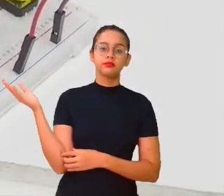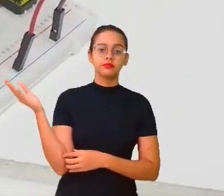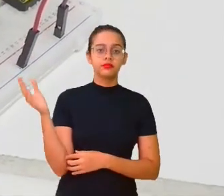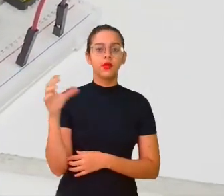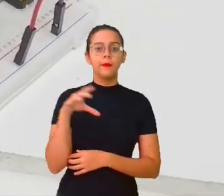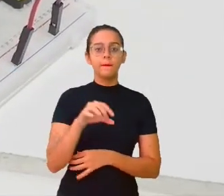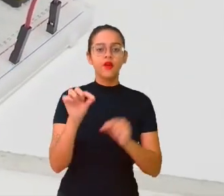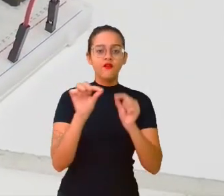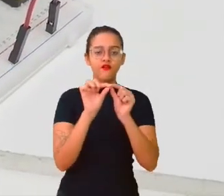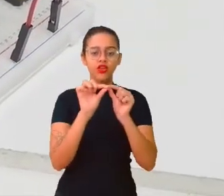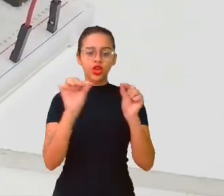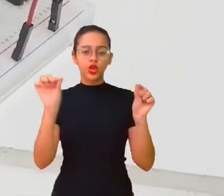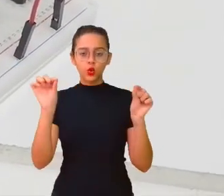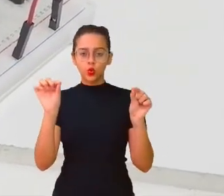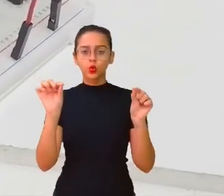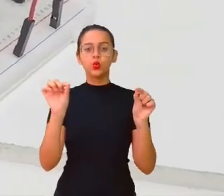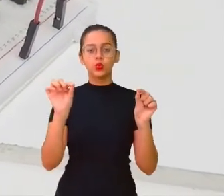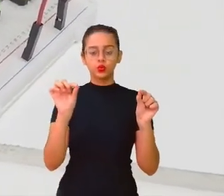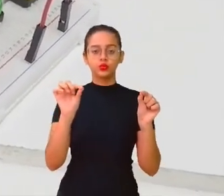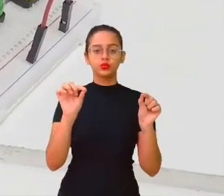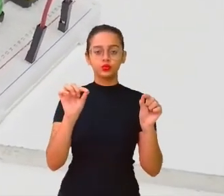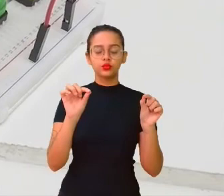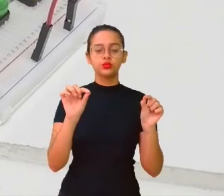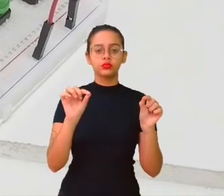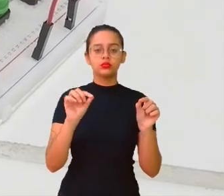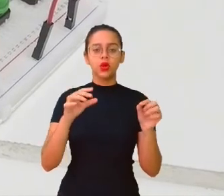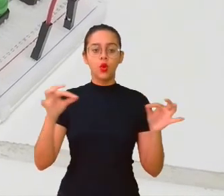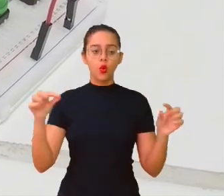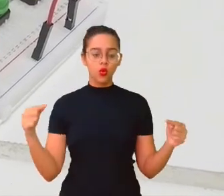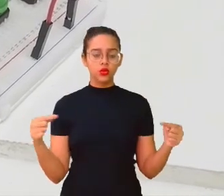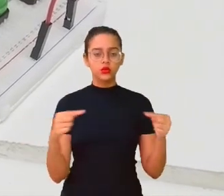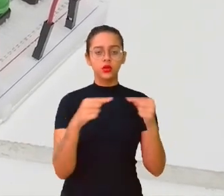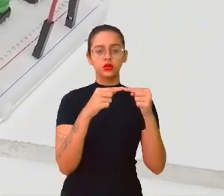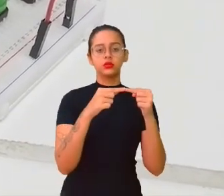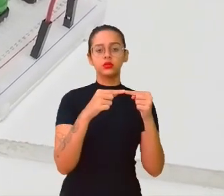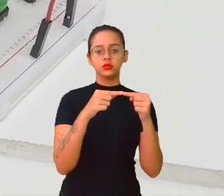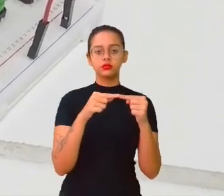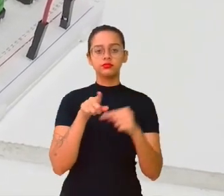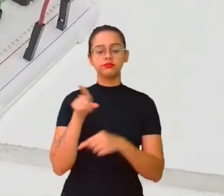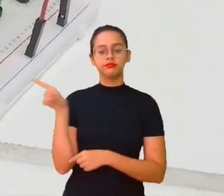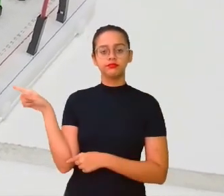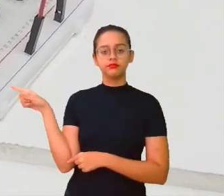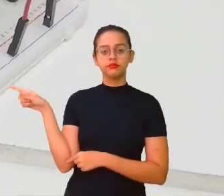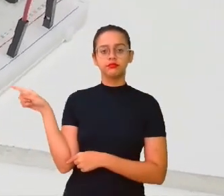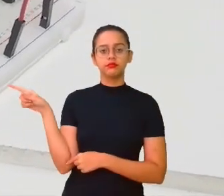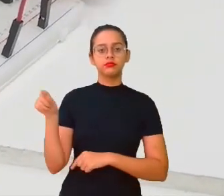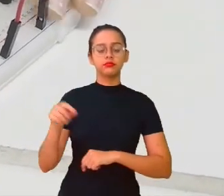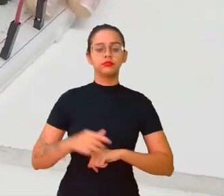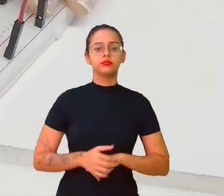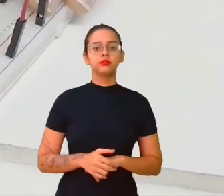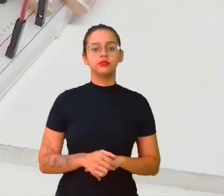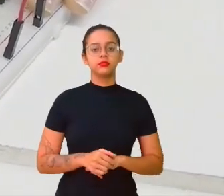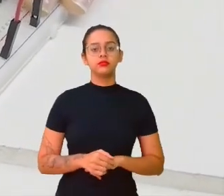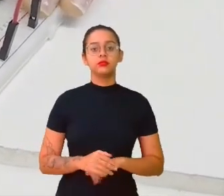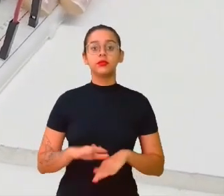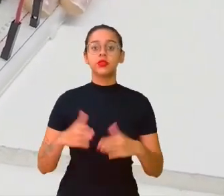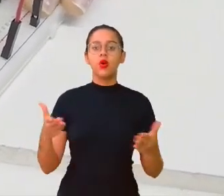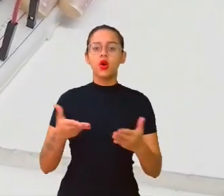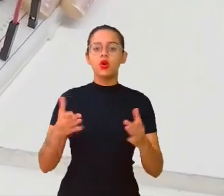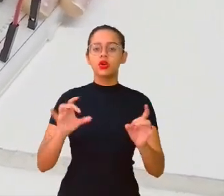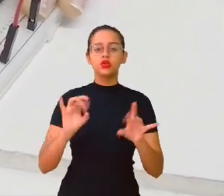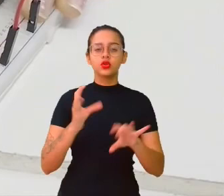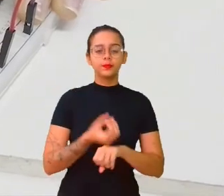fios, sim, o Arduino, aí a gente conecta aqui, por aqui. Então agora é